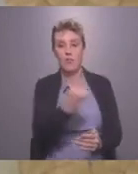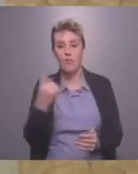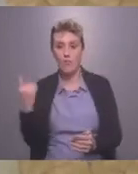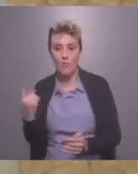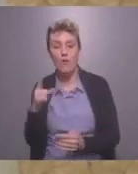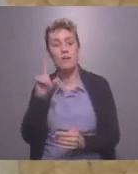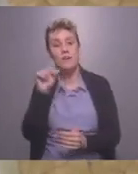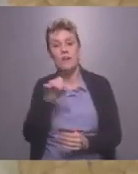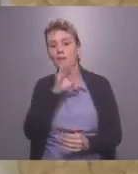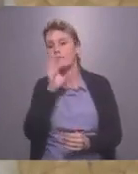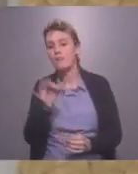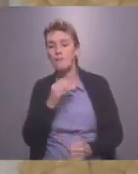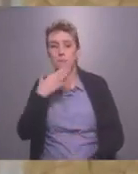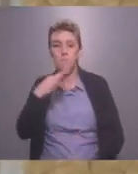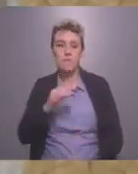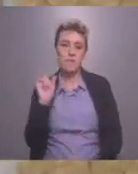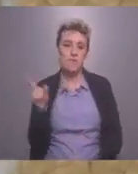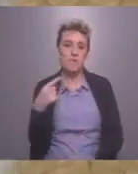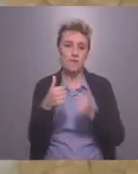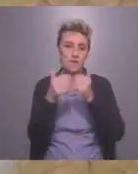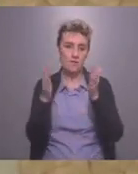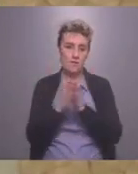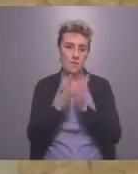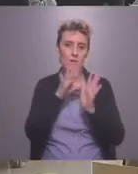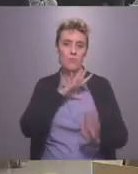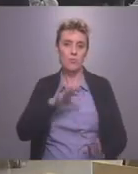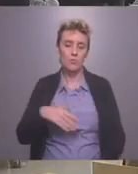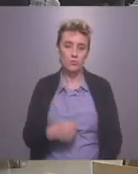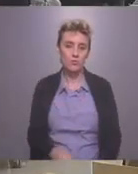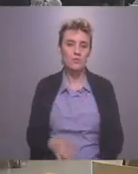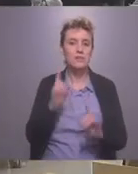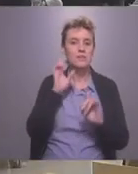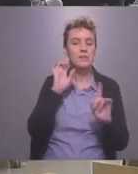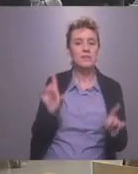e todas as famílias do mundo.